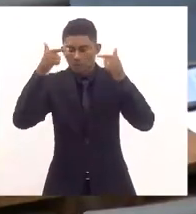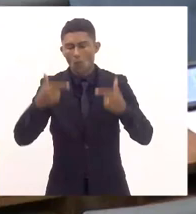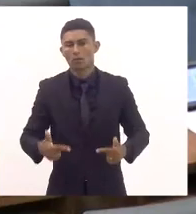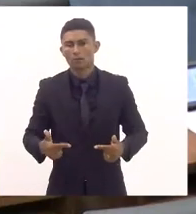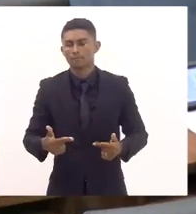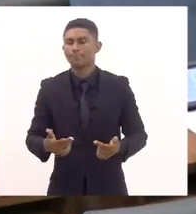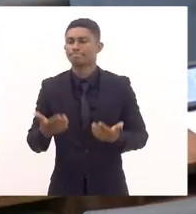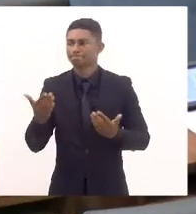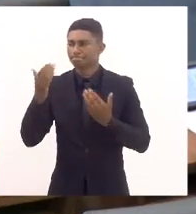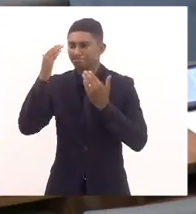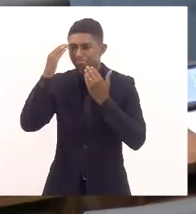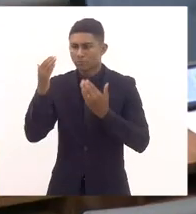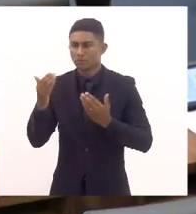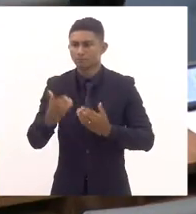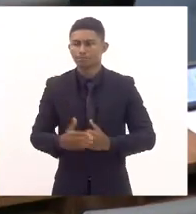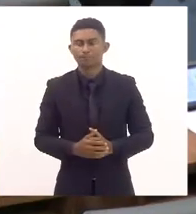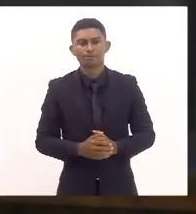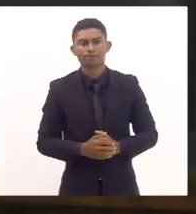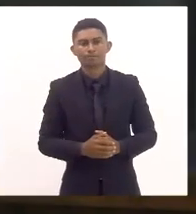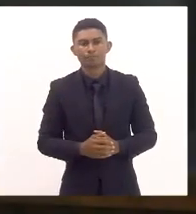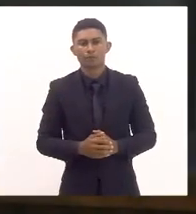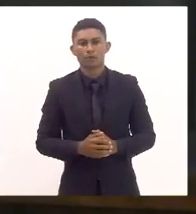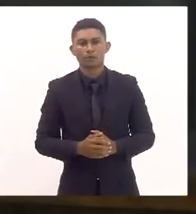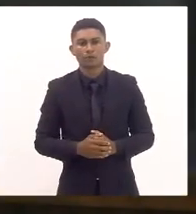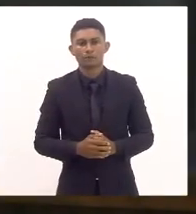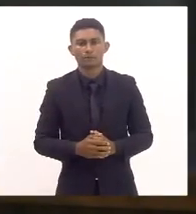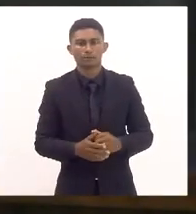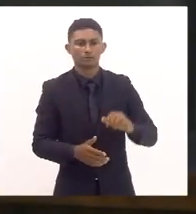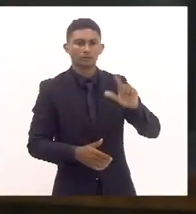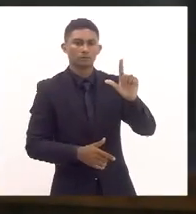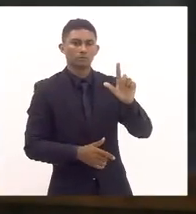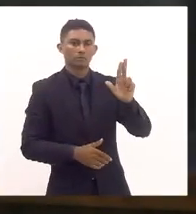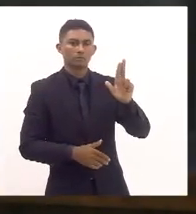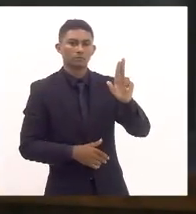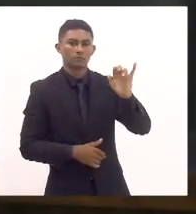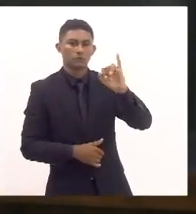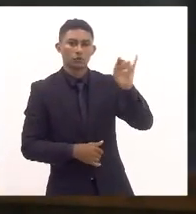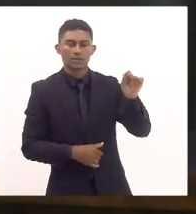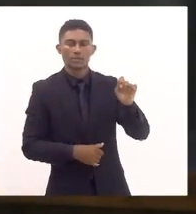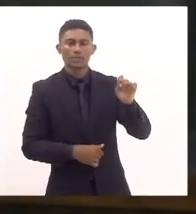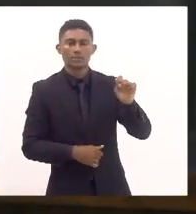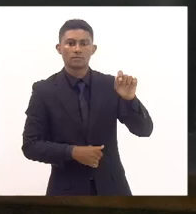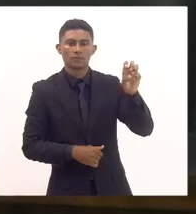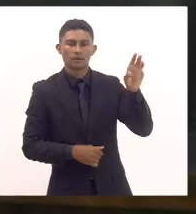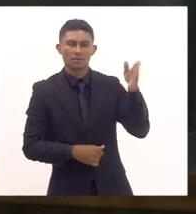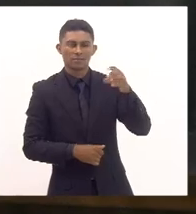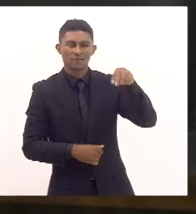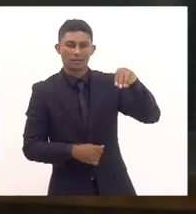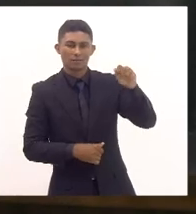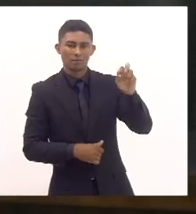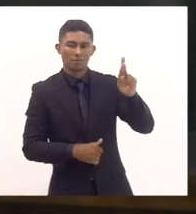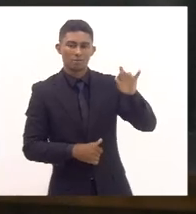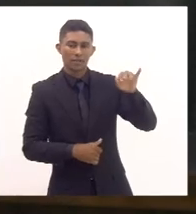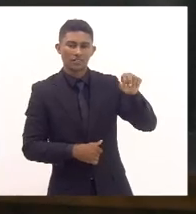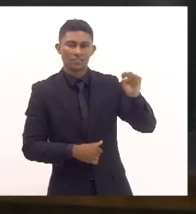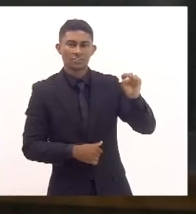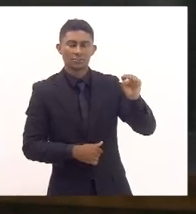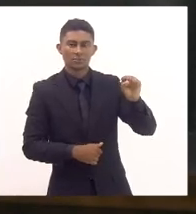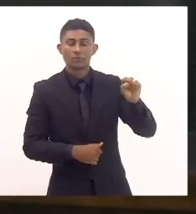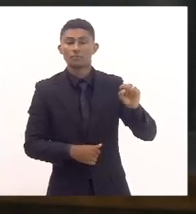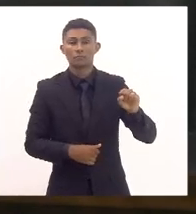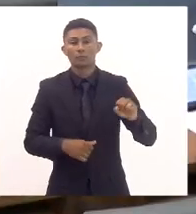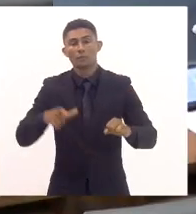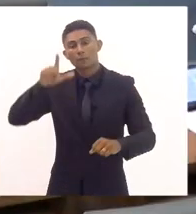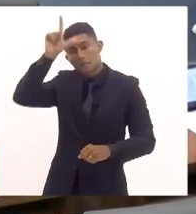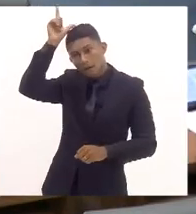Obrigada Lucinha o Deputado Luiz Martins o Deputado Luiz